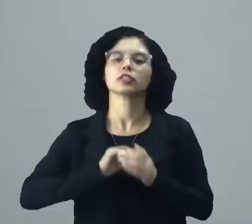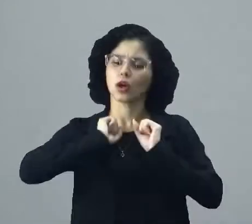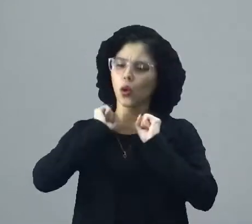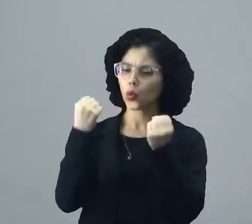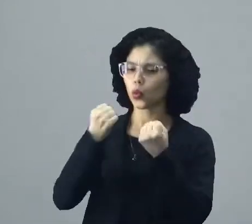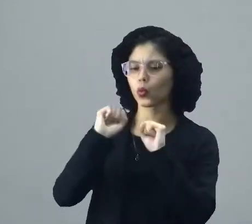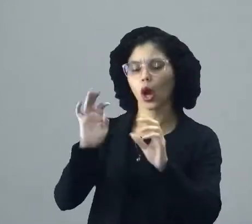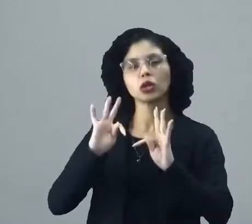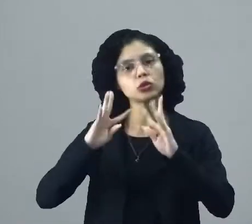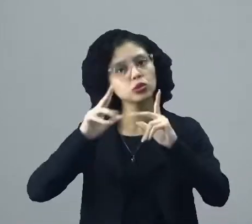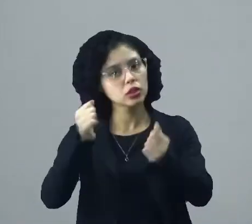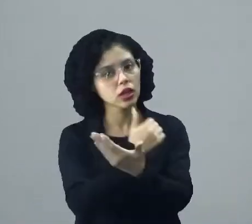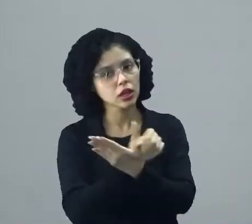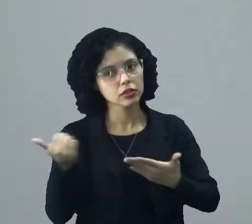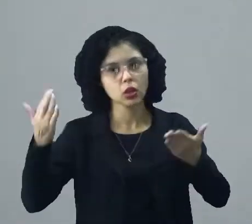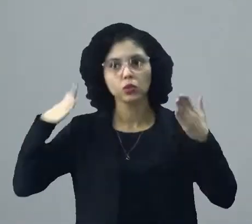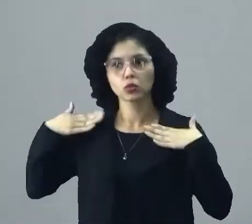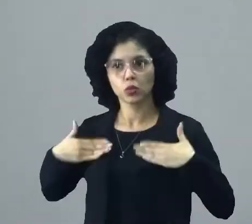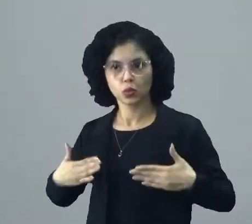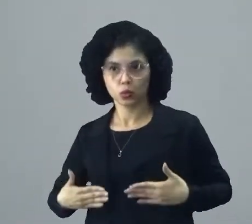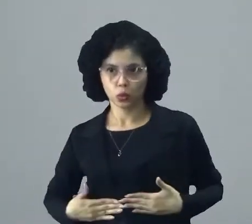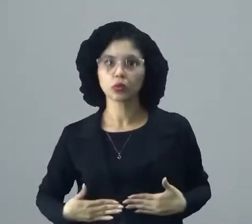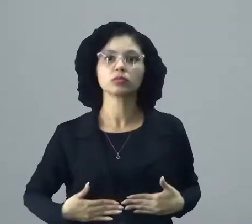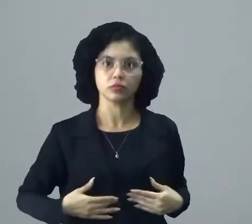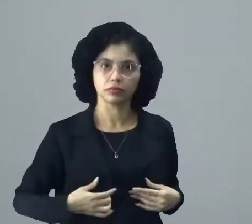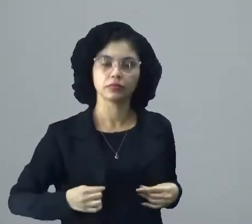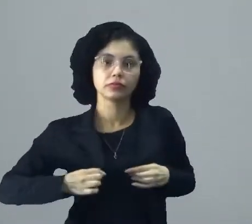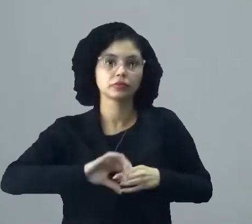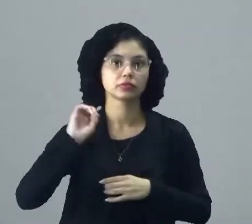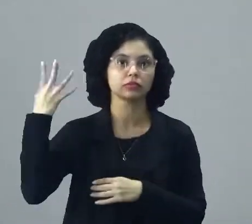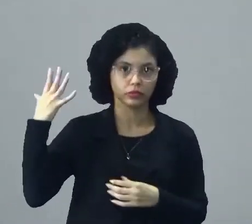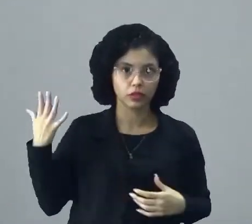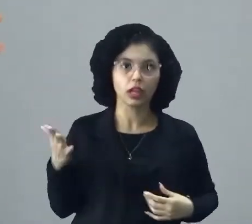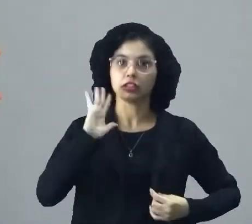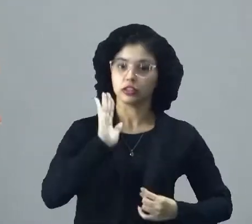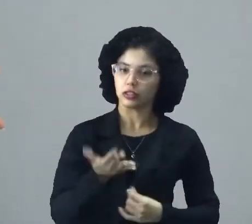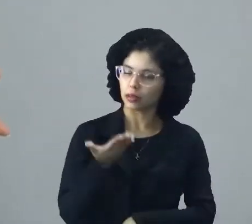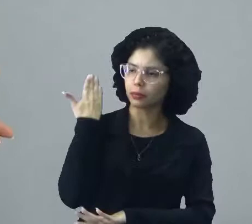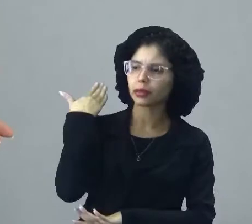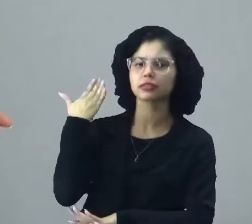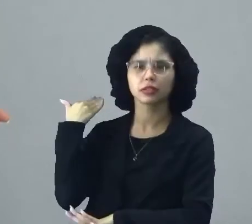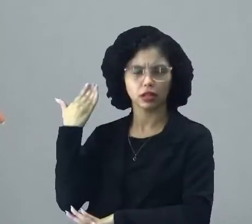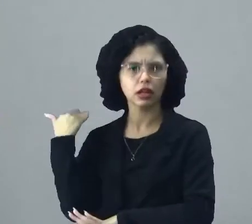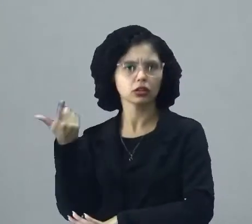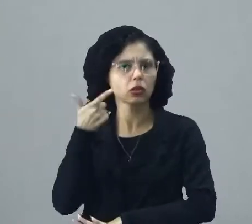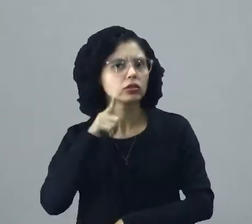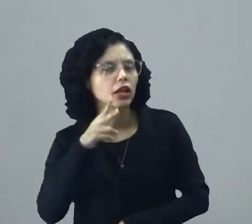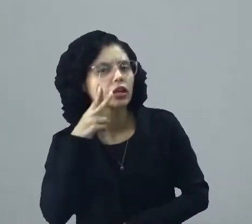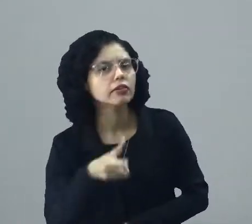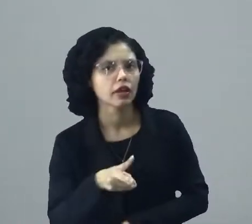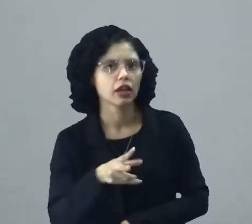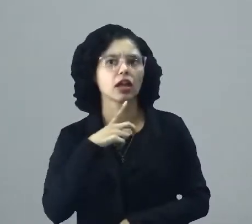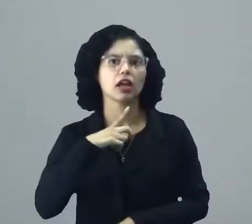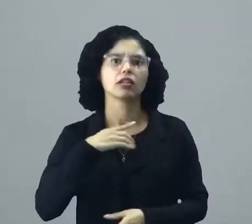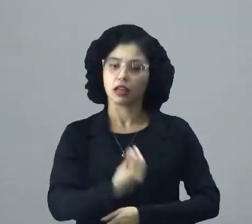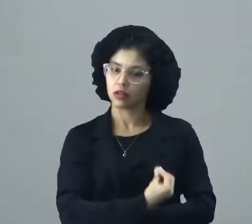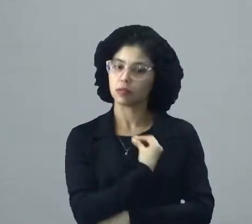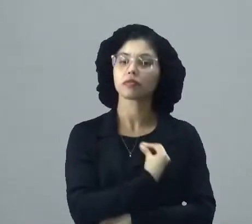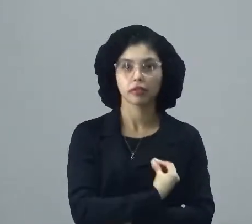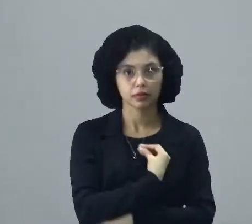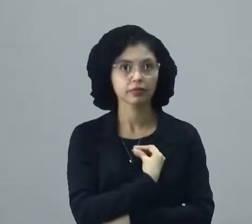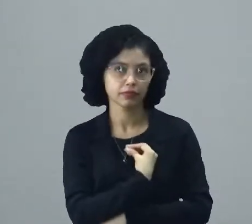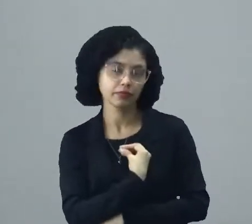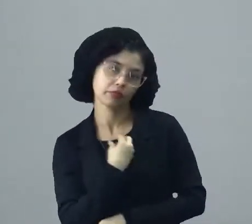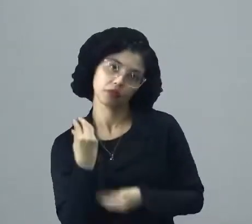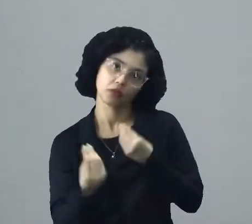física é toda ação que a gente desenvolve corporalmente e, no caso da antiguidade, a gente consegue ver que ela tinha esse viés da sobrevivência. Então, a